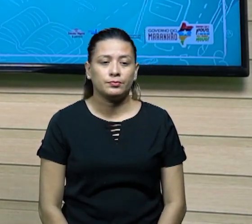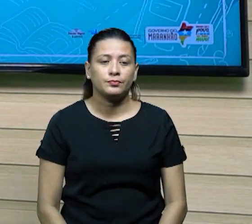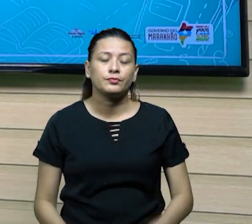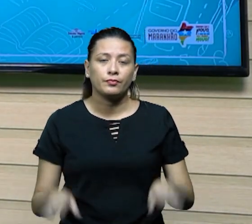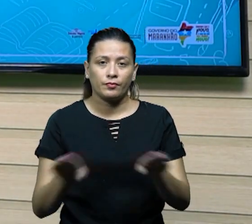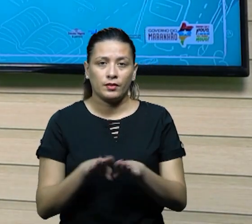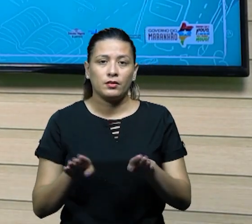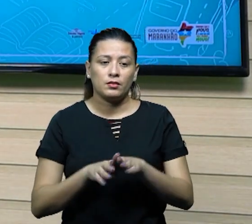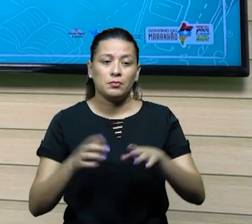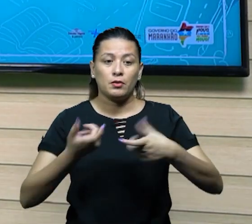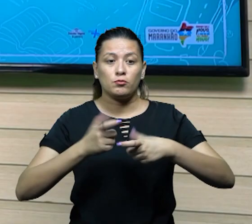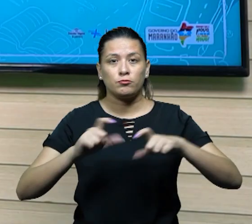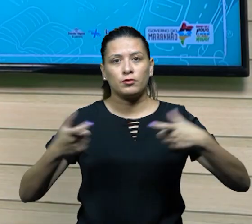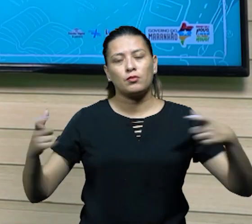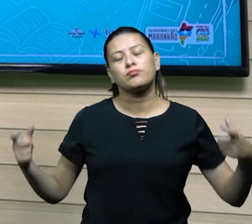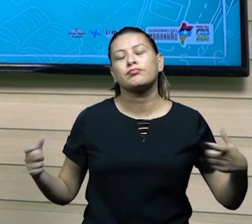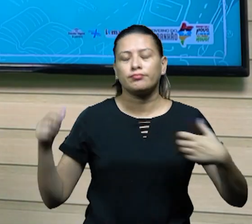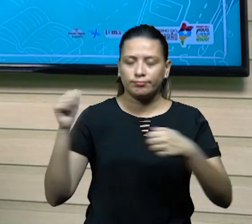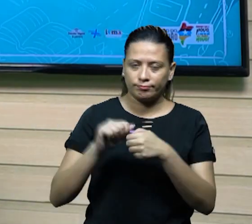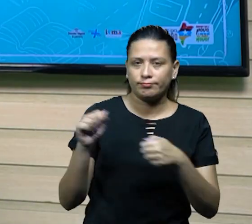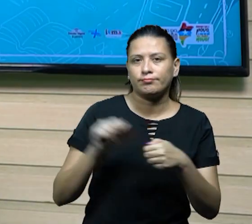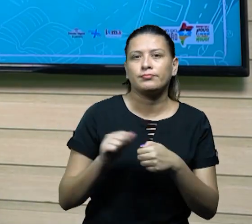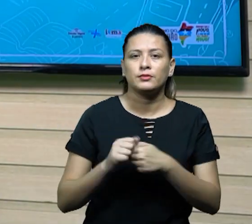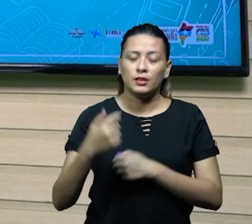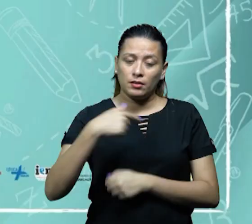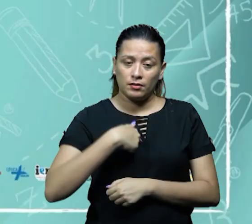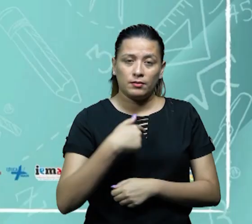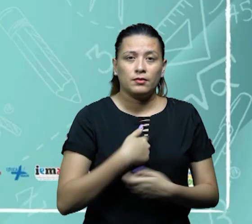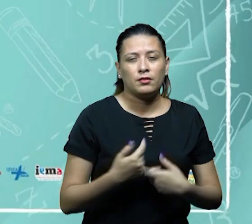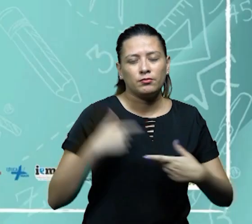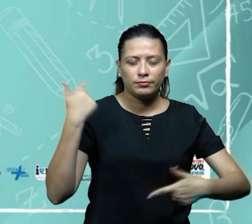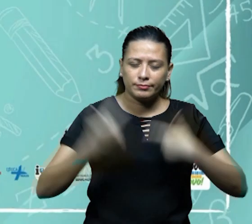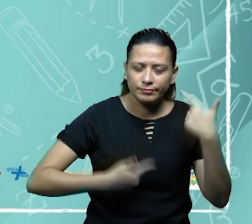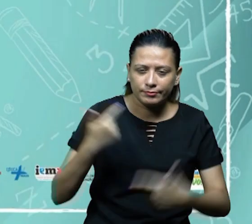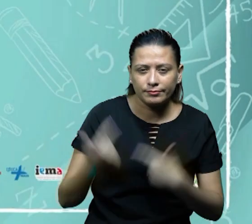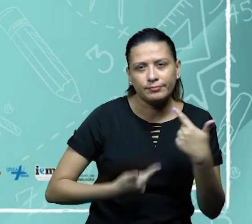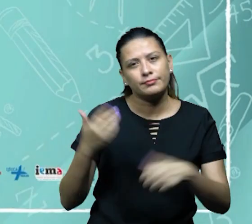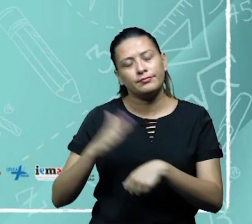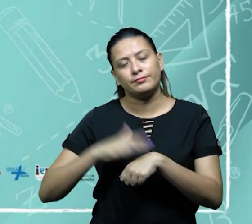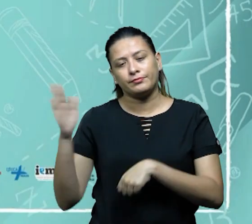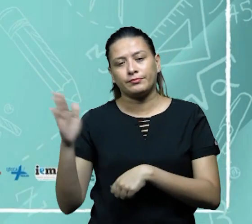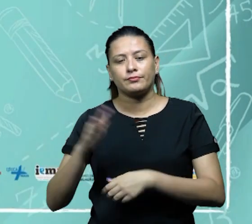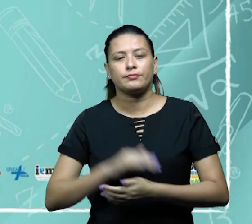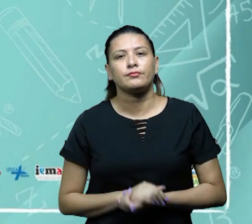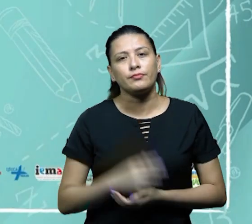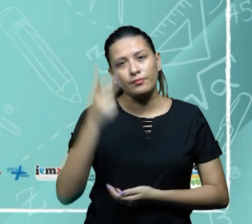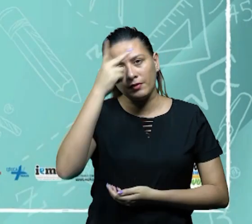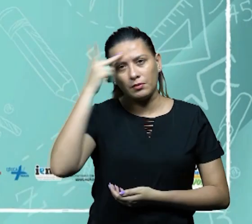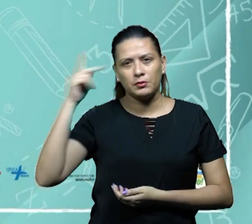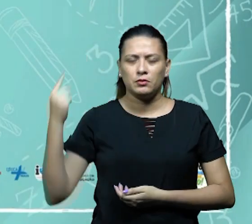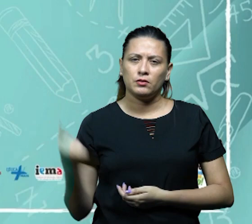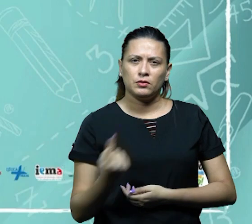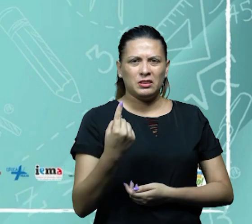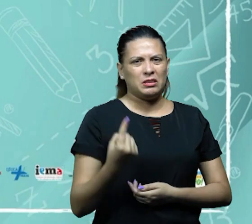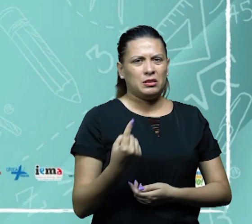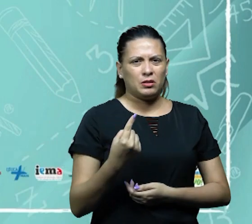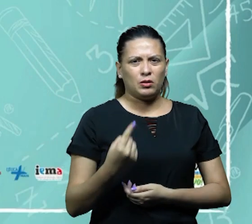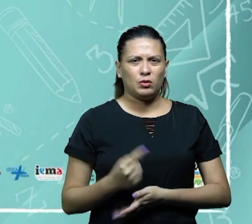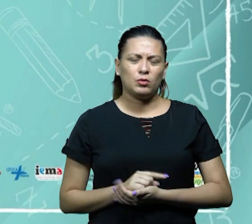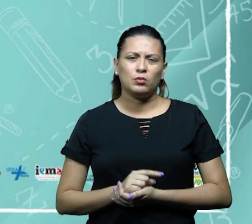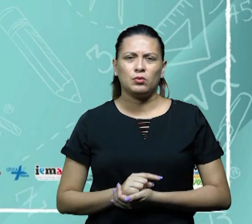vai entender, o professor vai entender. Então, isso é muito importante. E aí, mais do que nunca, aumento